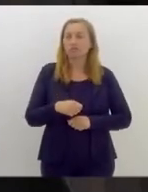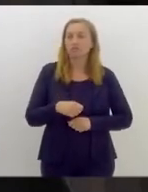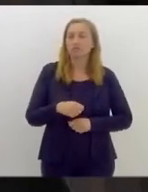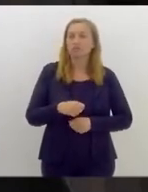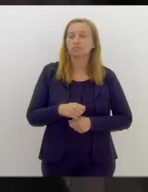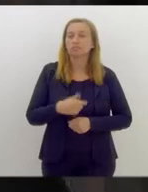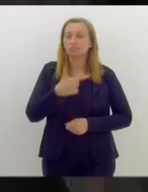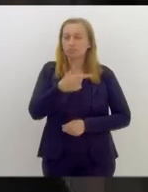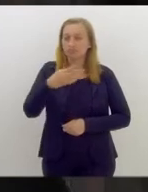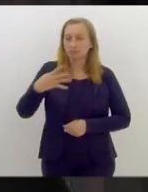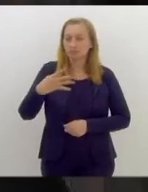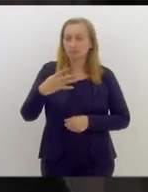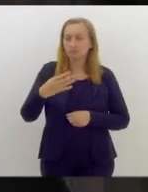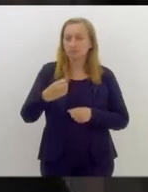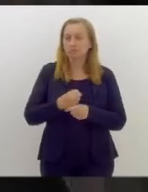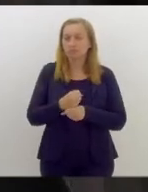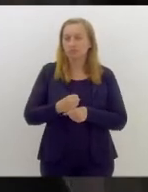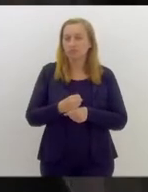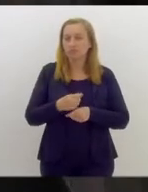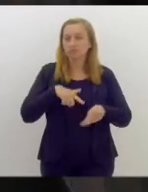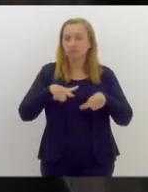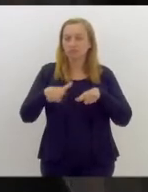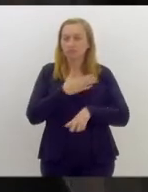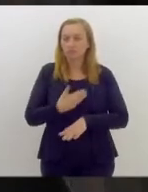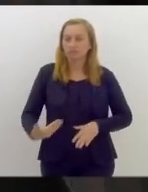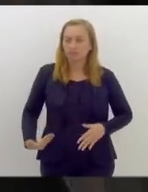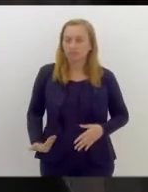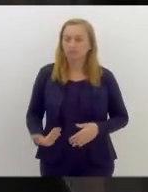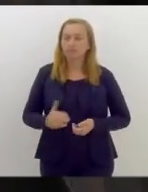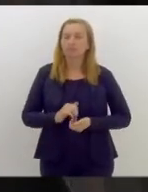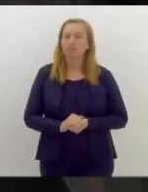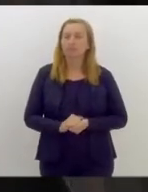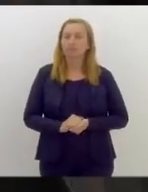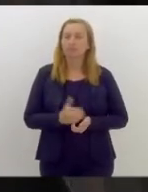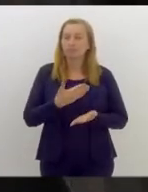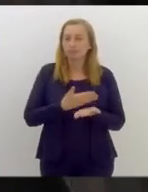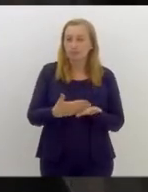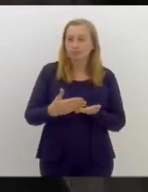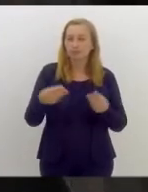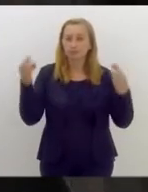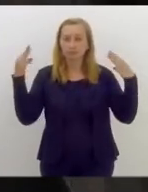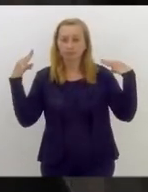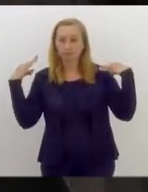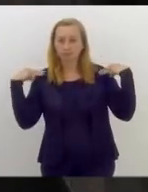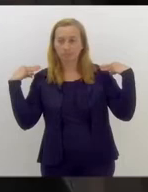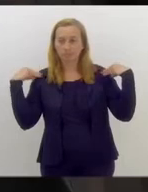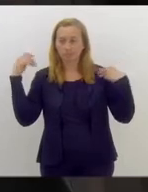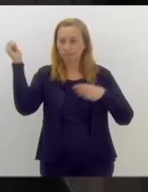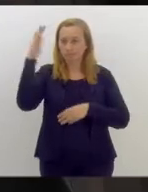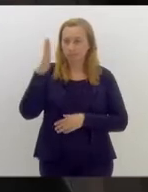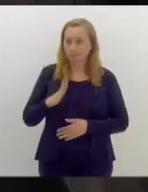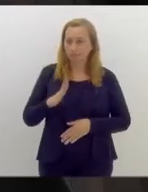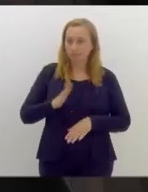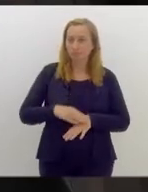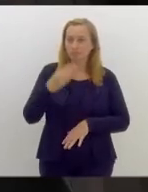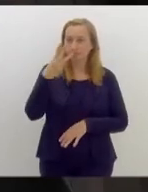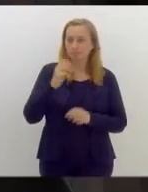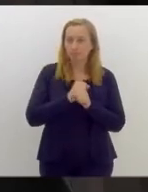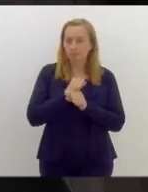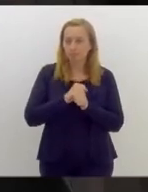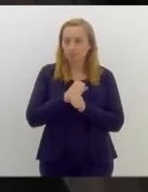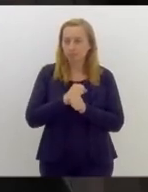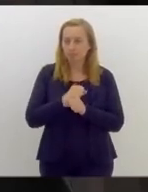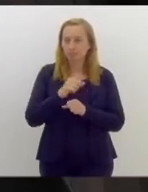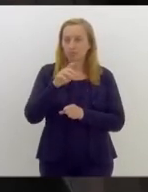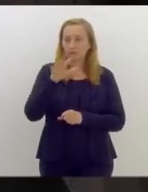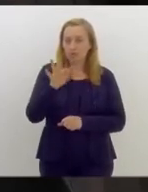Tenho 24 anos de serviço público, iniciei minha carreira na Marinha do Brasil, onde servi por mais de 3 anos como